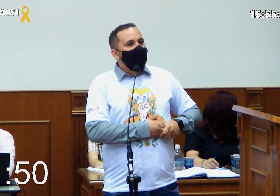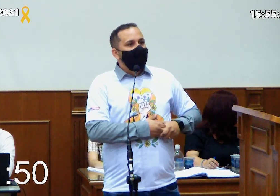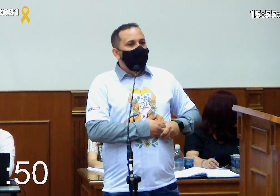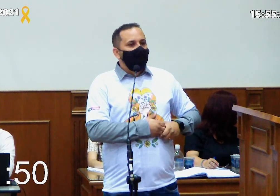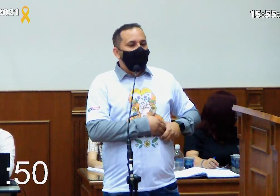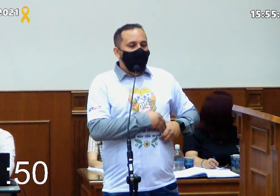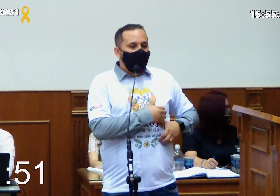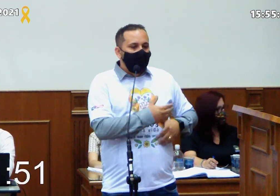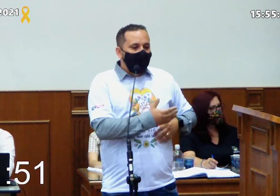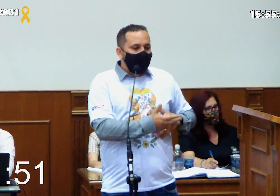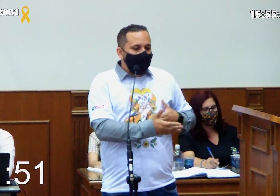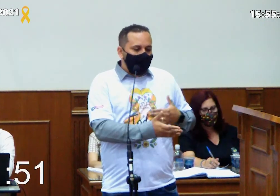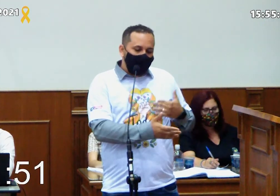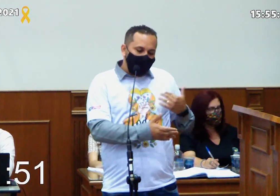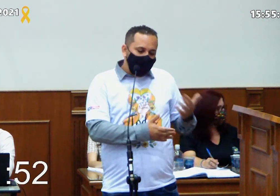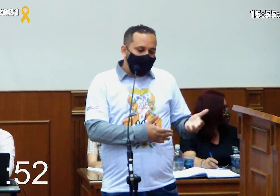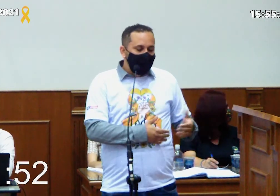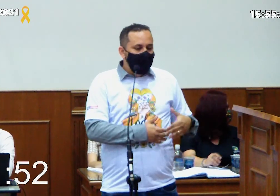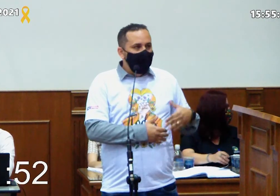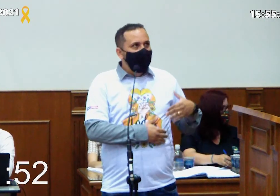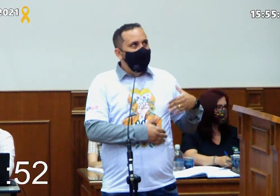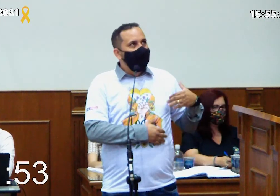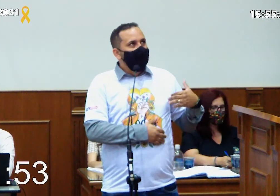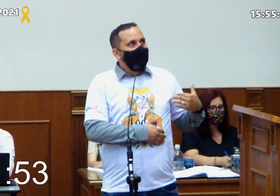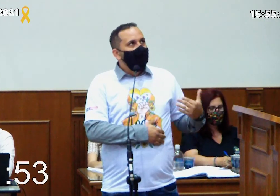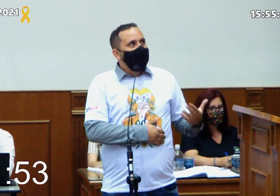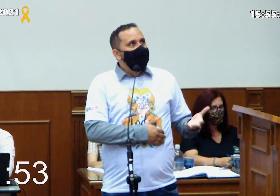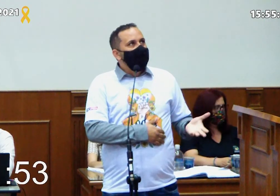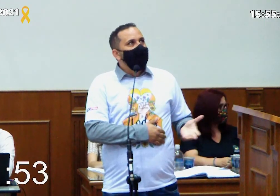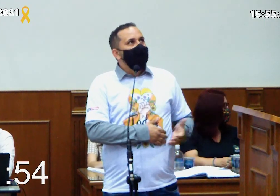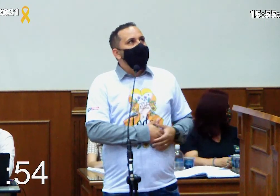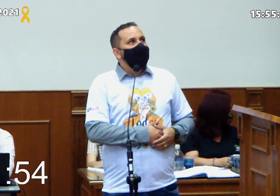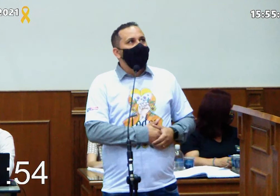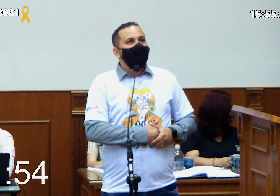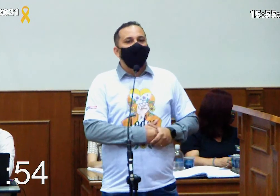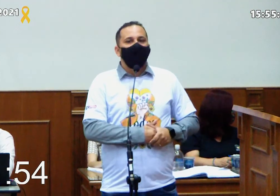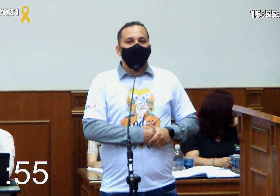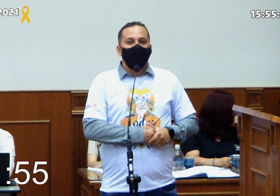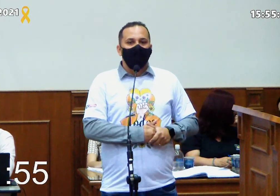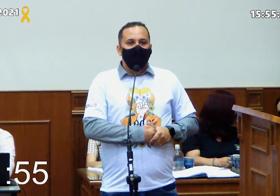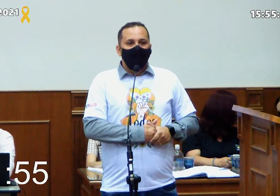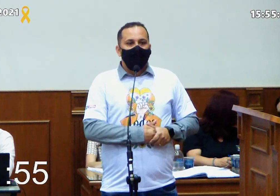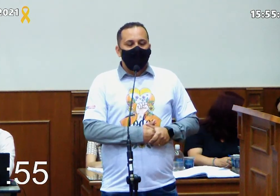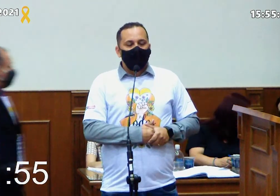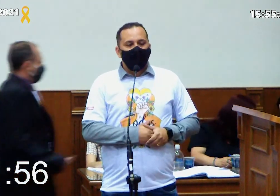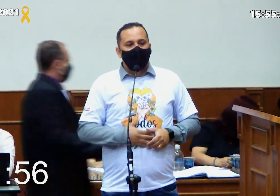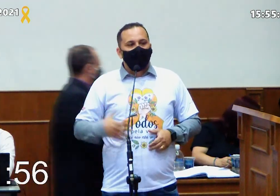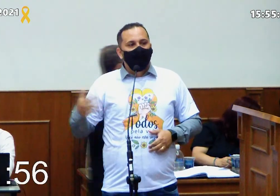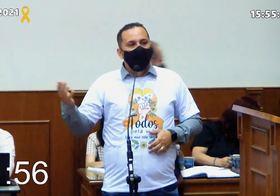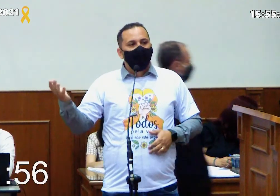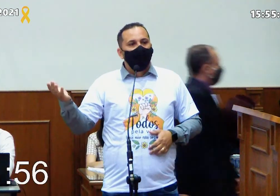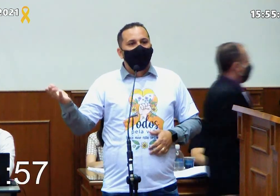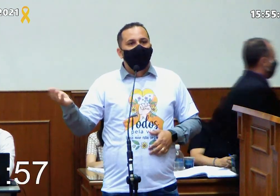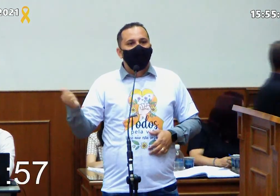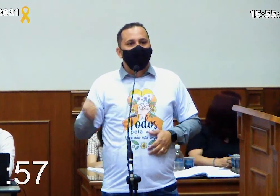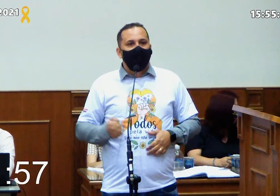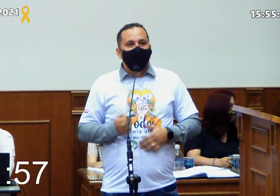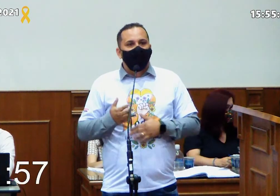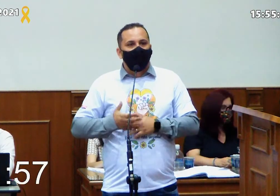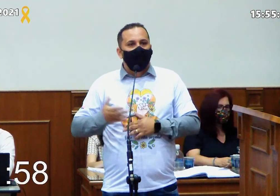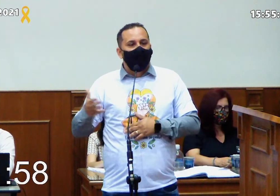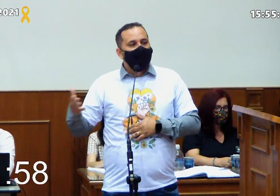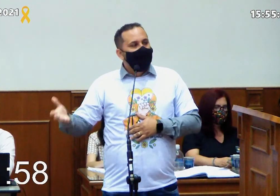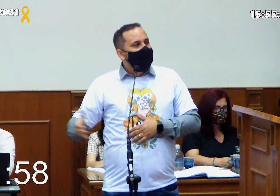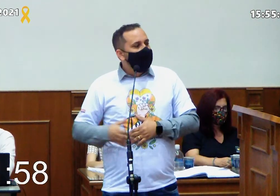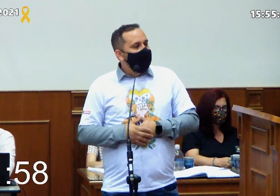que o legislativo ou até mesmo o prefeito não está vendo isso. Mas isso está vindo do governo do estado